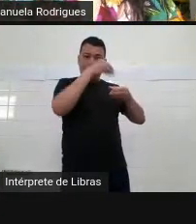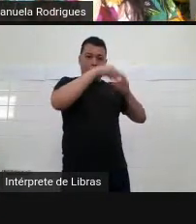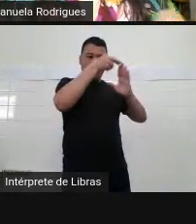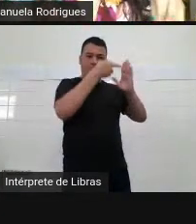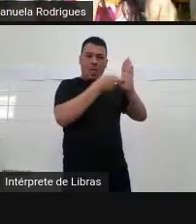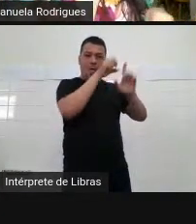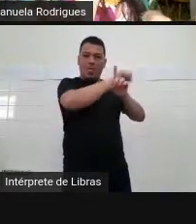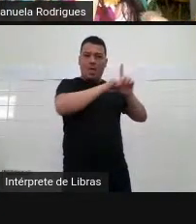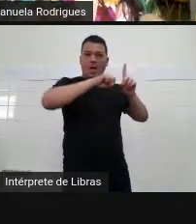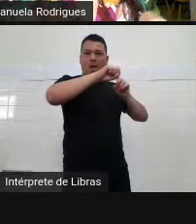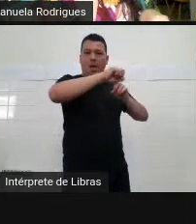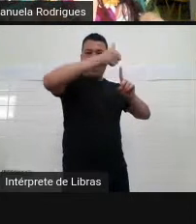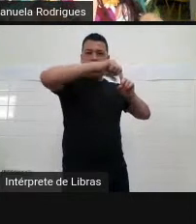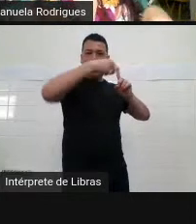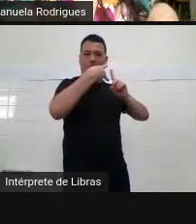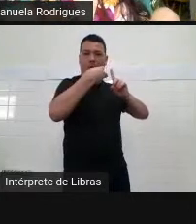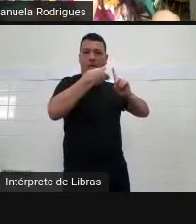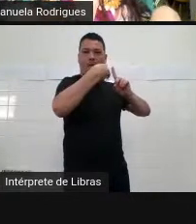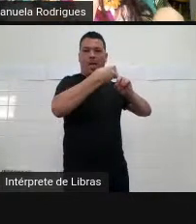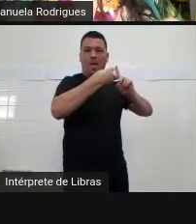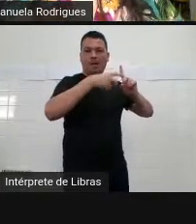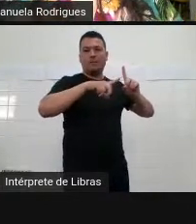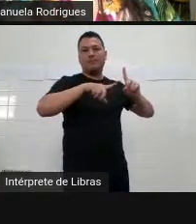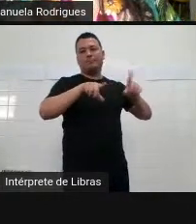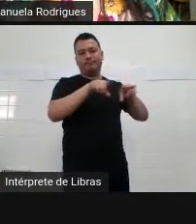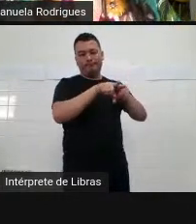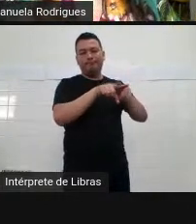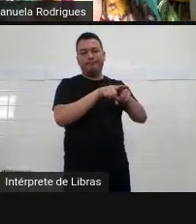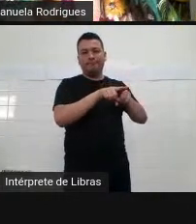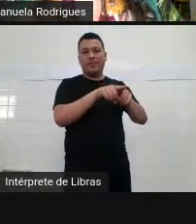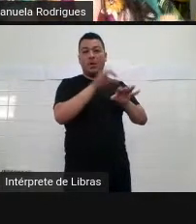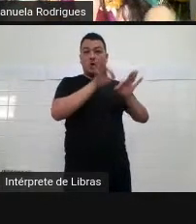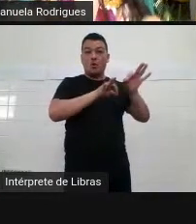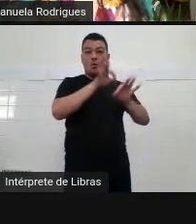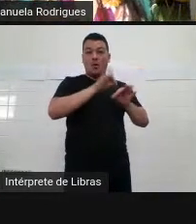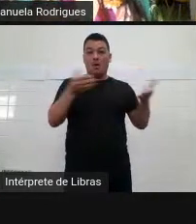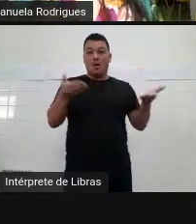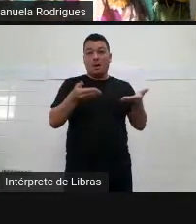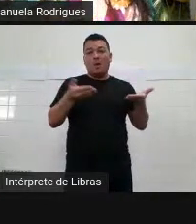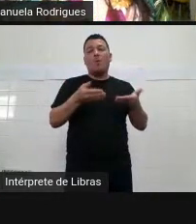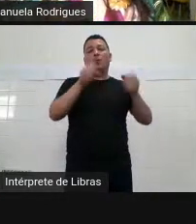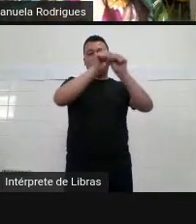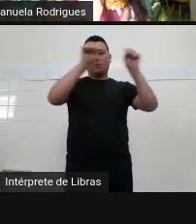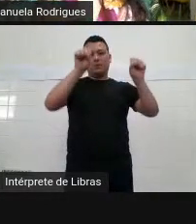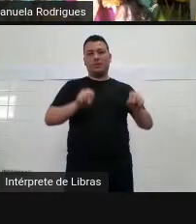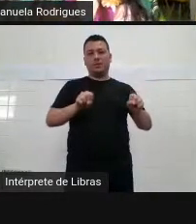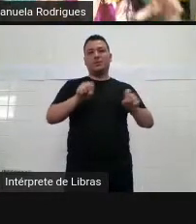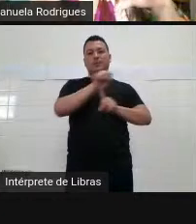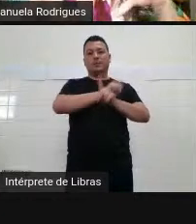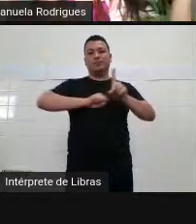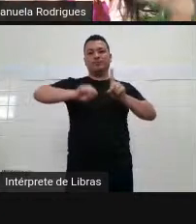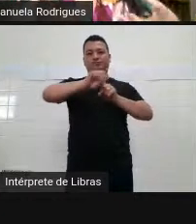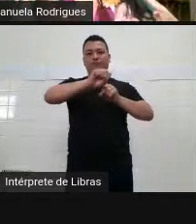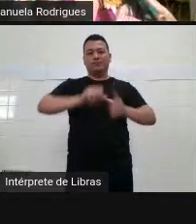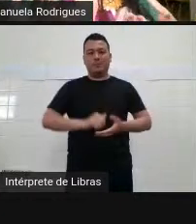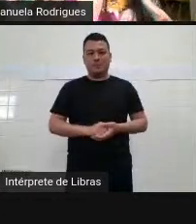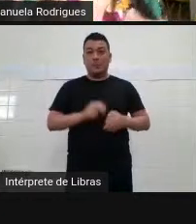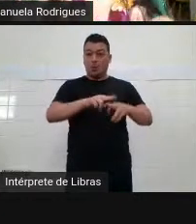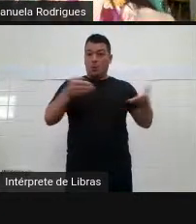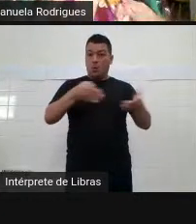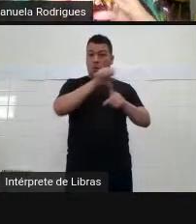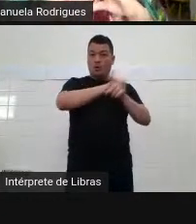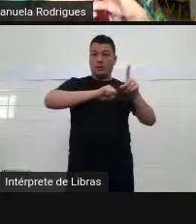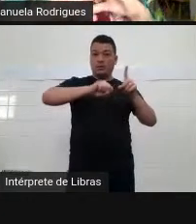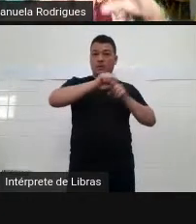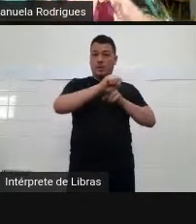dos instrumentos por meio do qual vai se organizar a vida em sociedade. Então, a sociedade